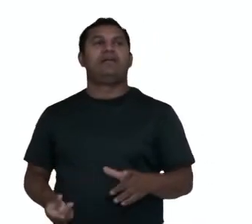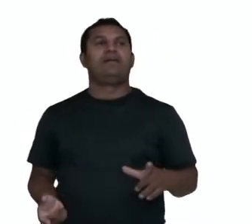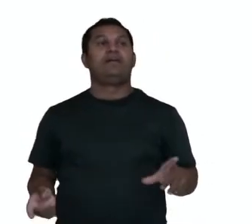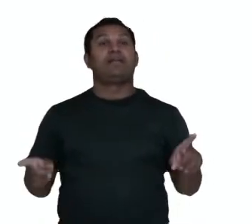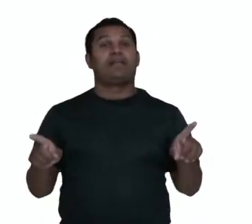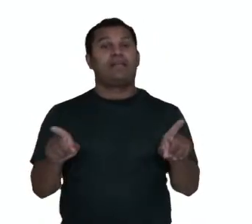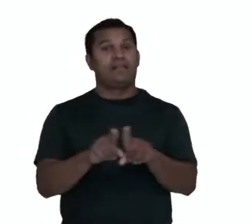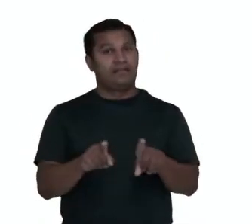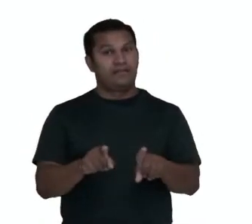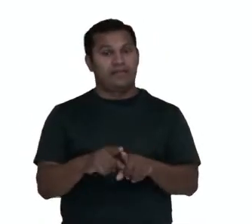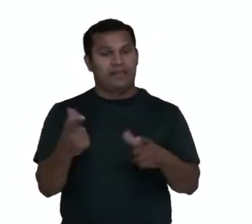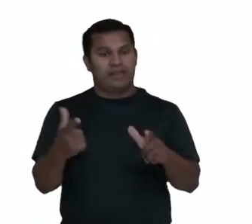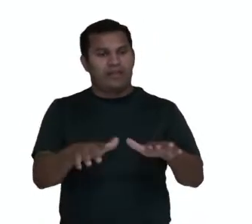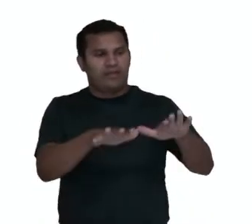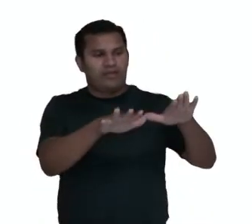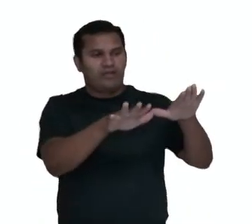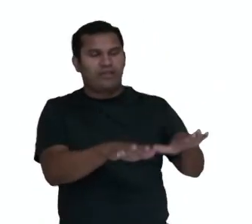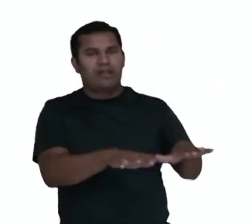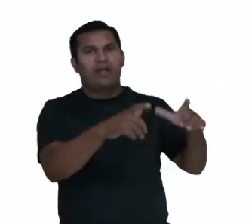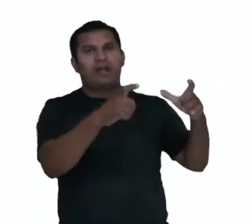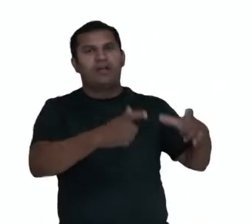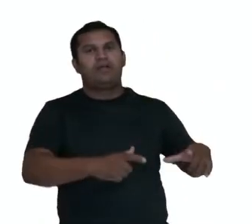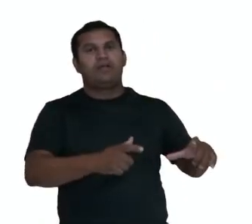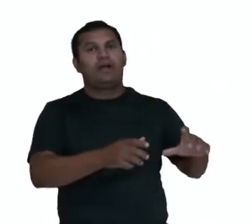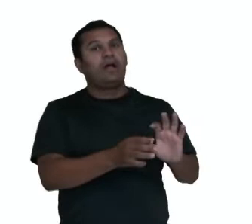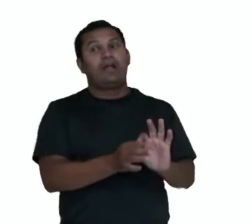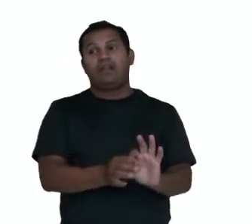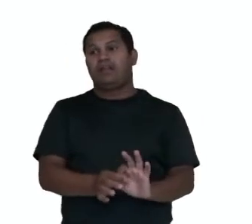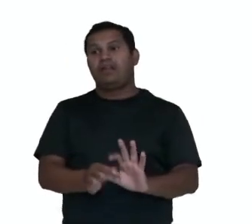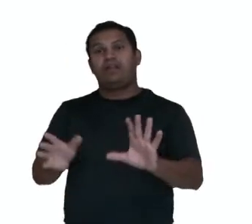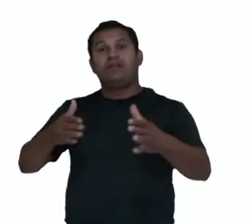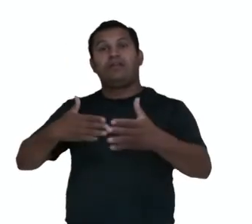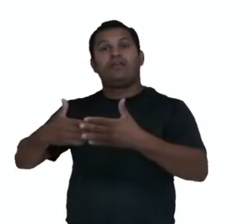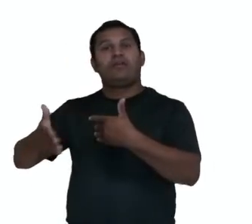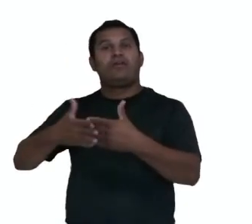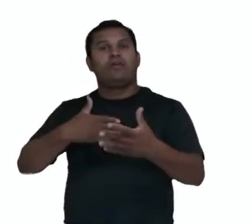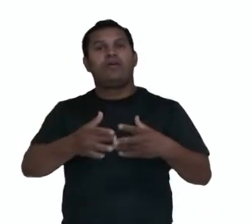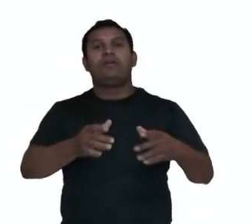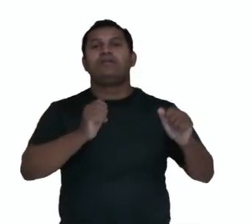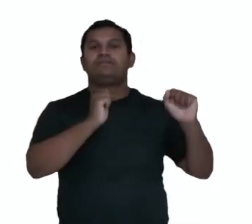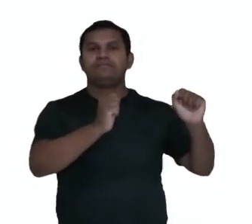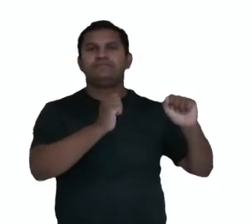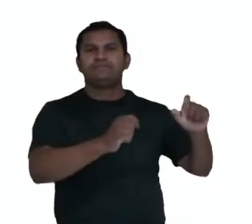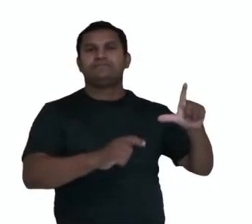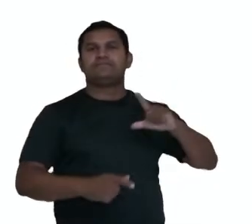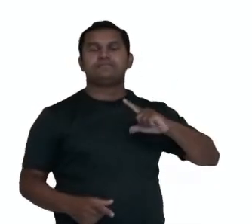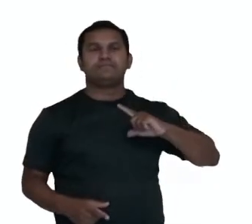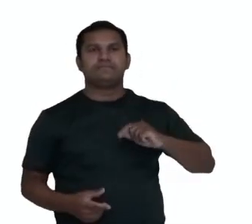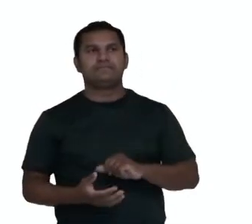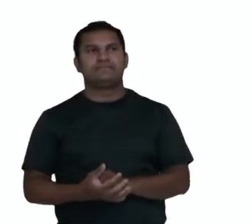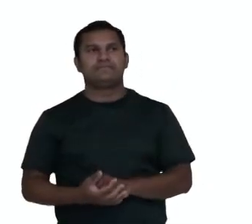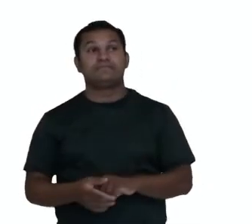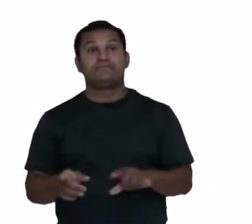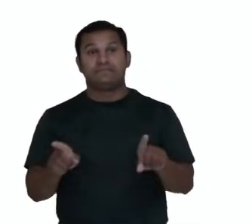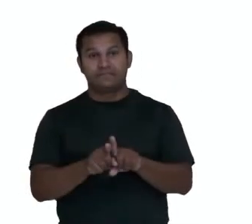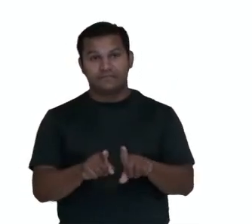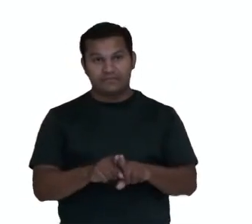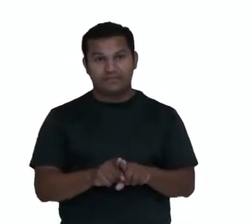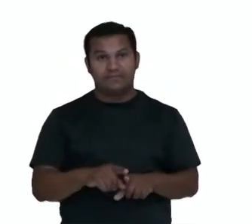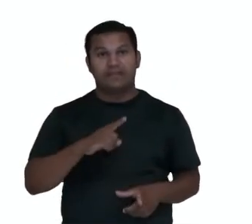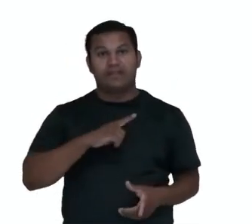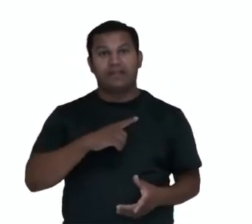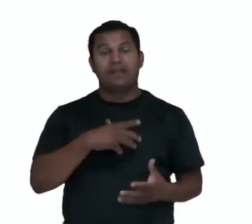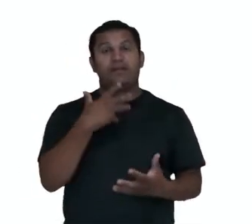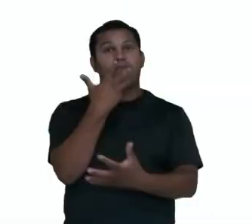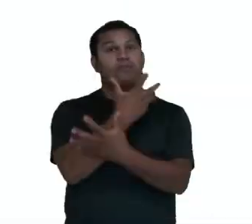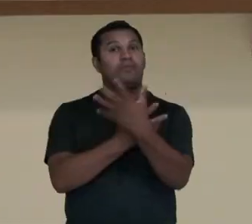pouso nem porto, podem pousar em qualquer lugar, colaborando com a ideia de que o poema encontra-se aberto a várias